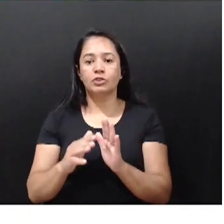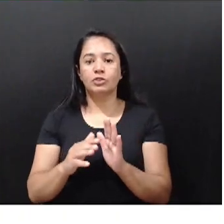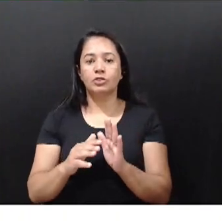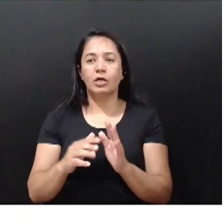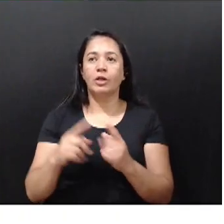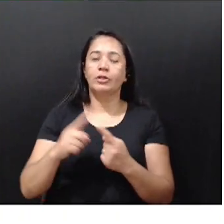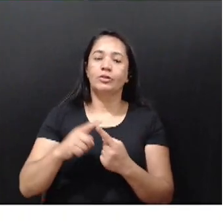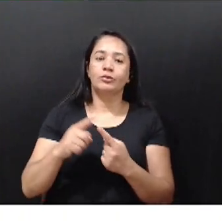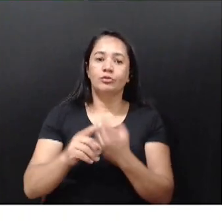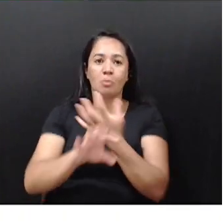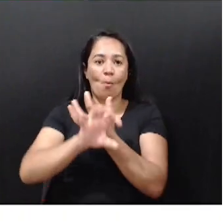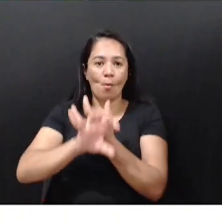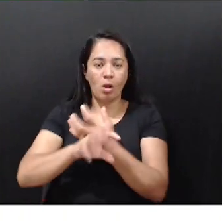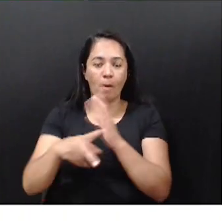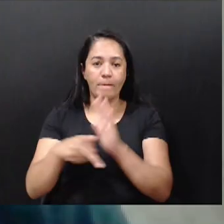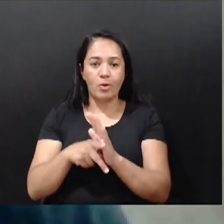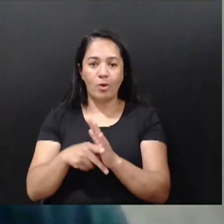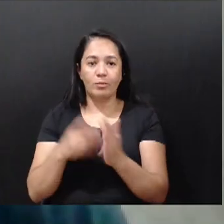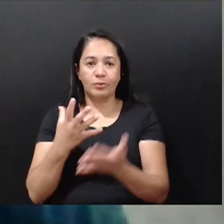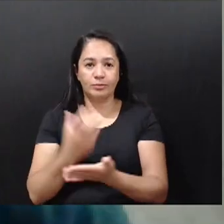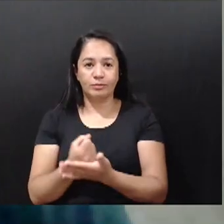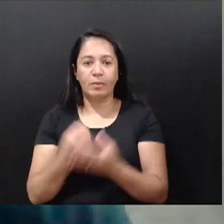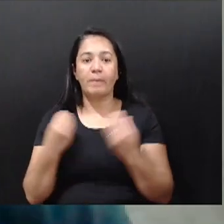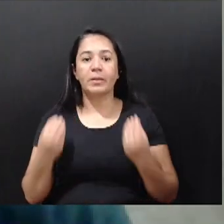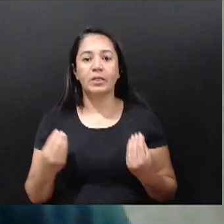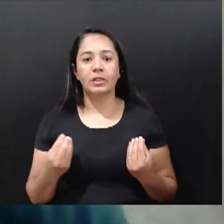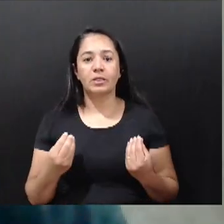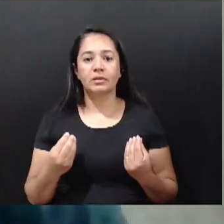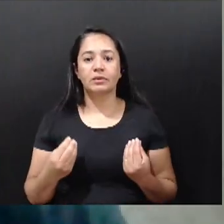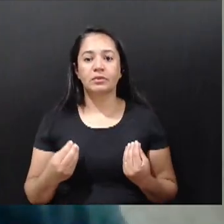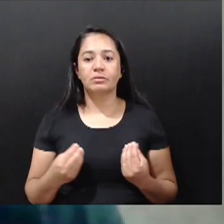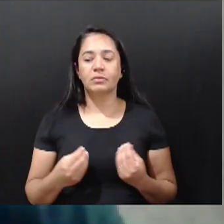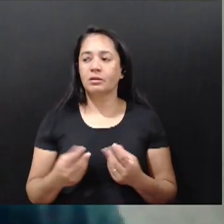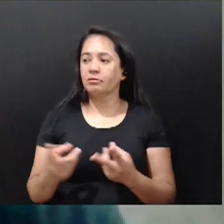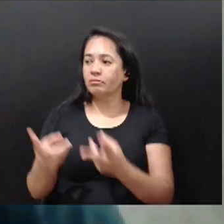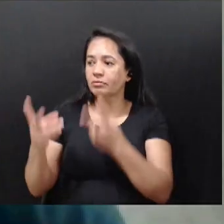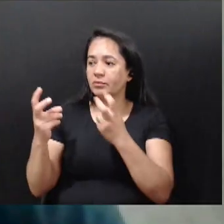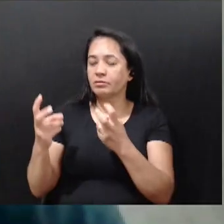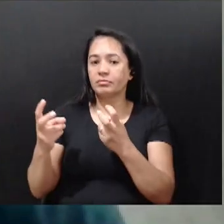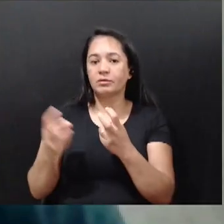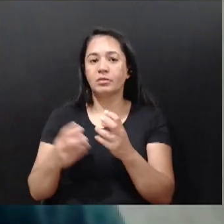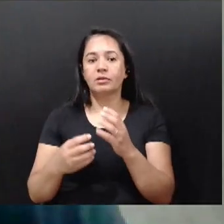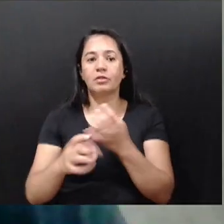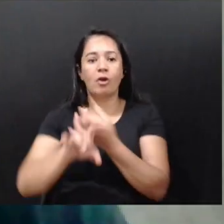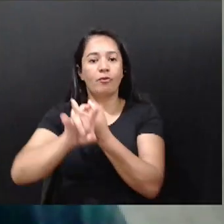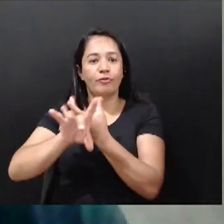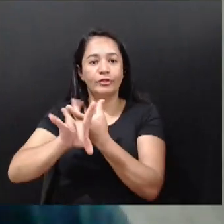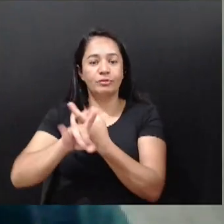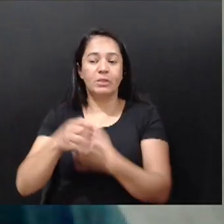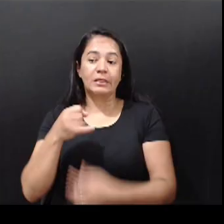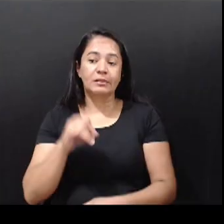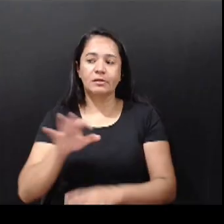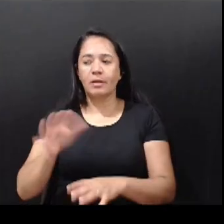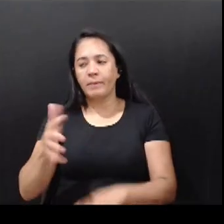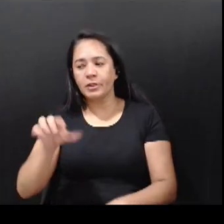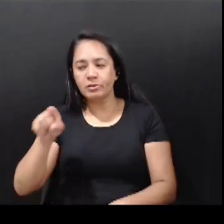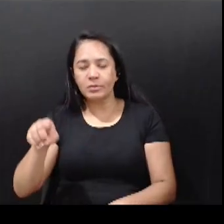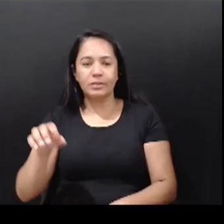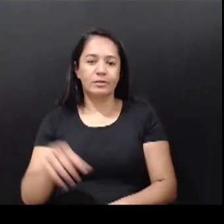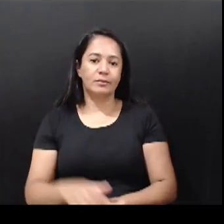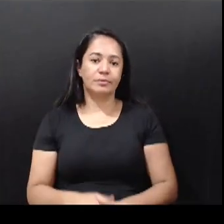software, né, para que eles vissem, né, e desse o feedback para nós se era aquilo mesmo que eles esperavam. Né? Sim, a gente